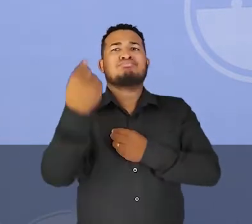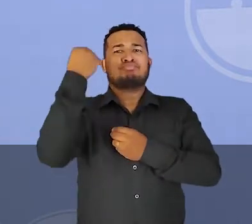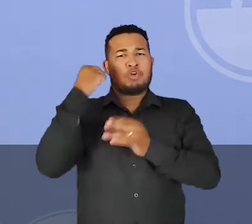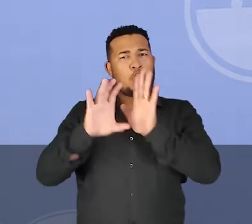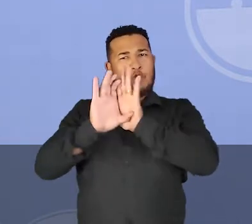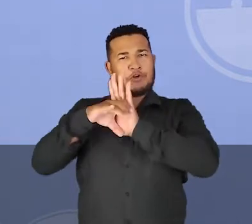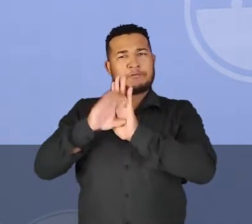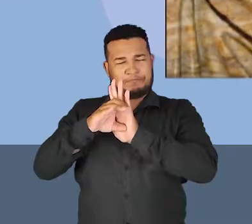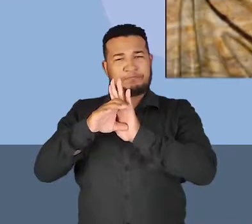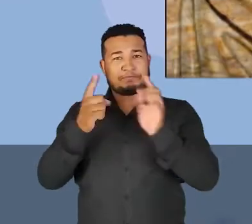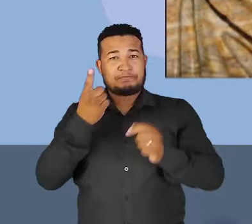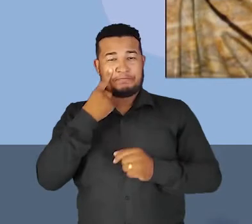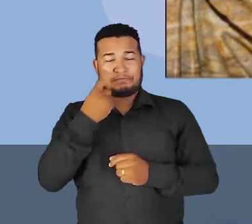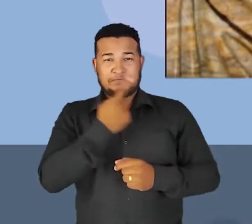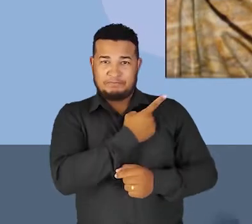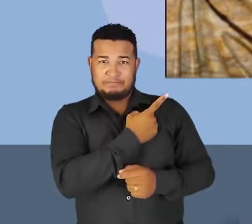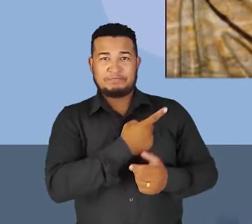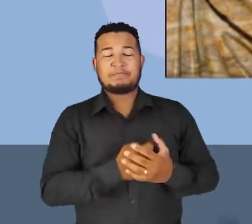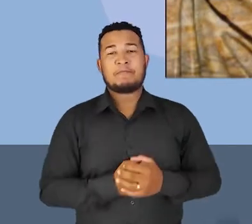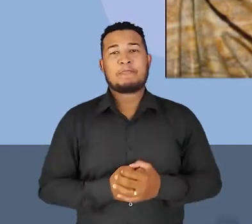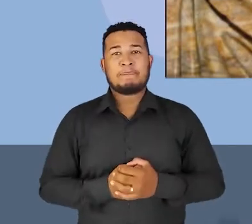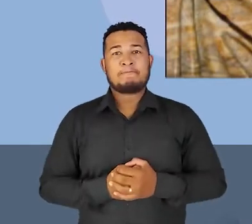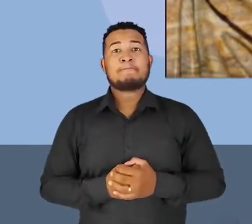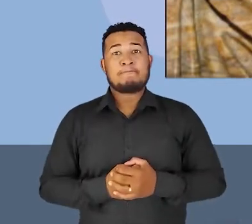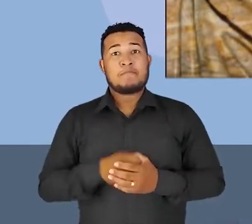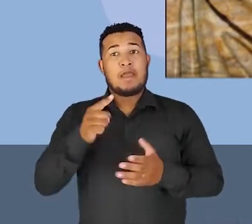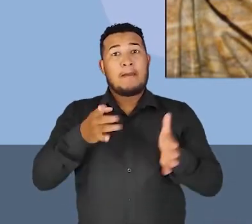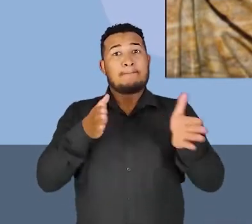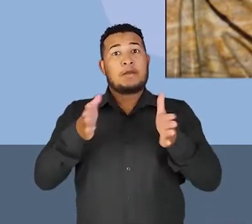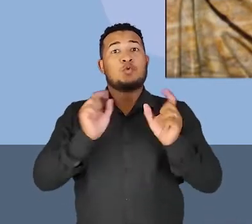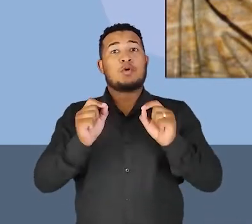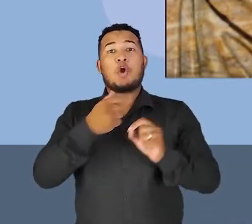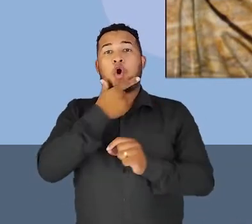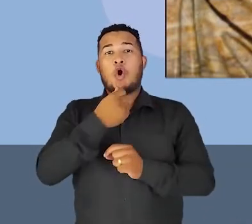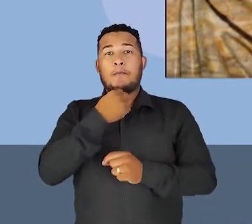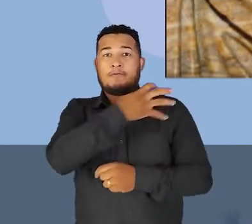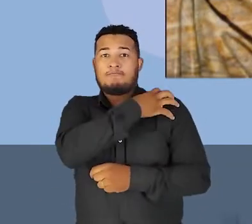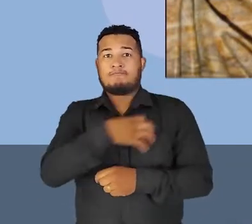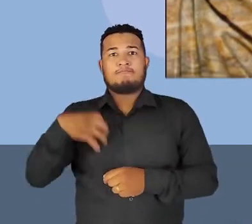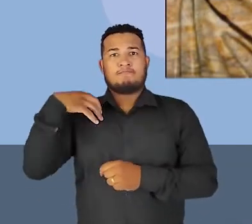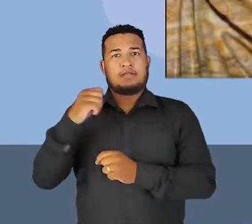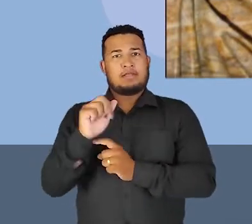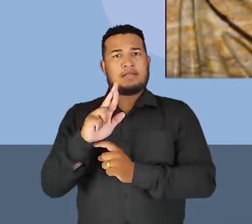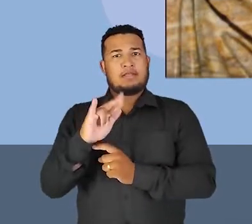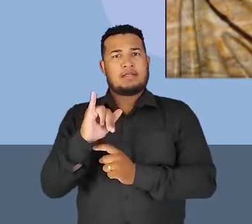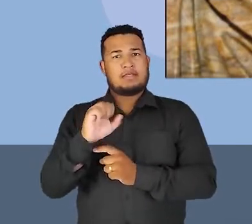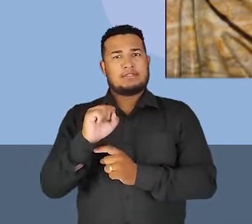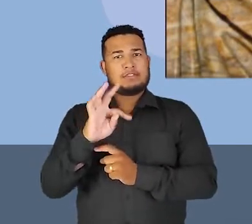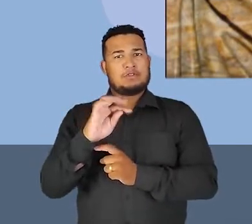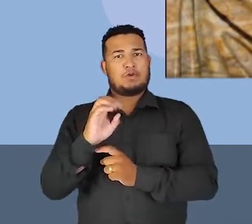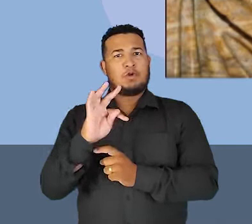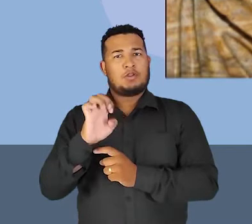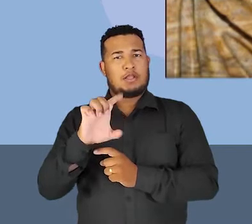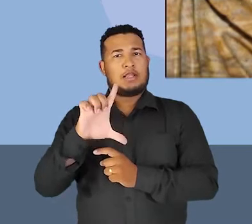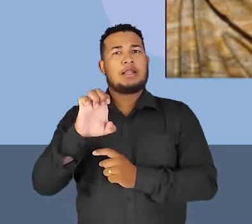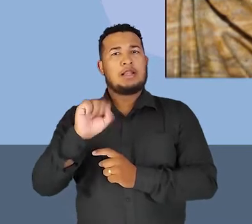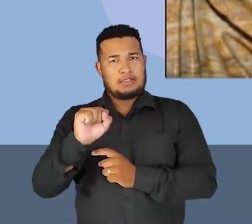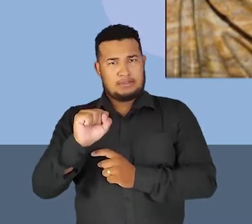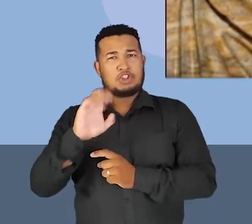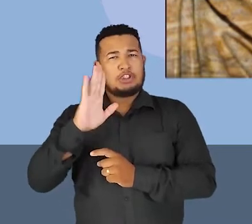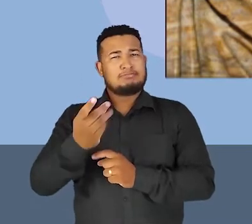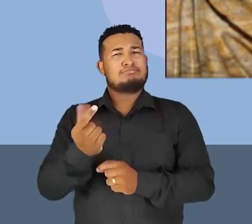desenvolveram. Vamos ao slide. Estamos no período de Aristóteles, 384 a 322